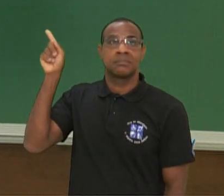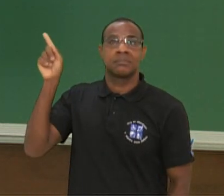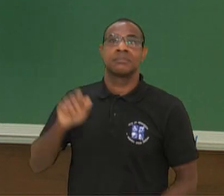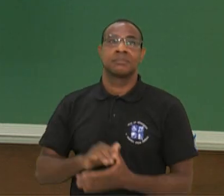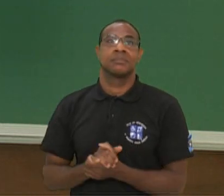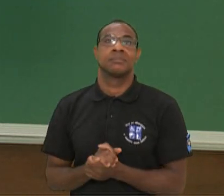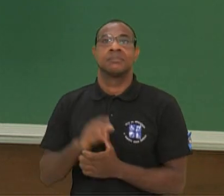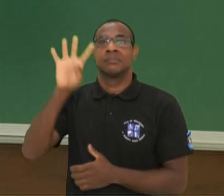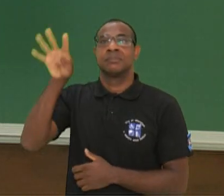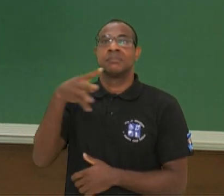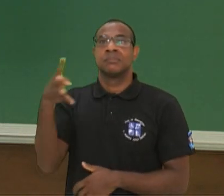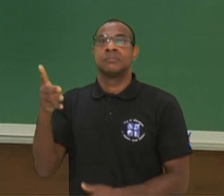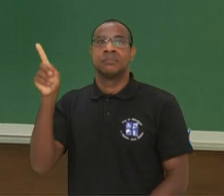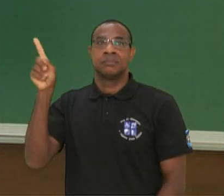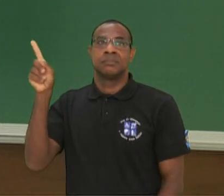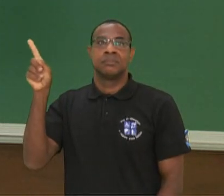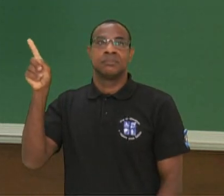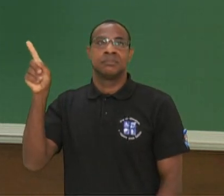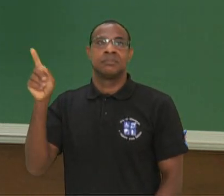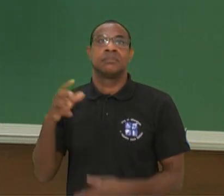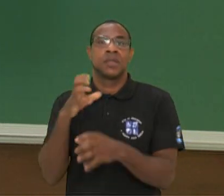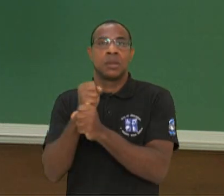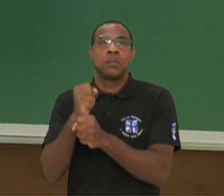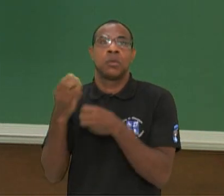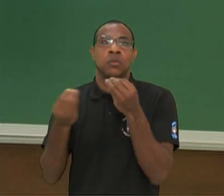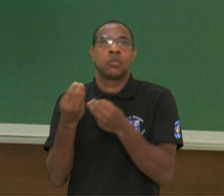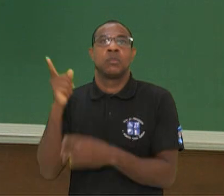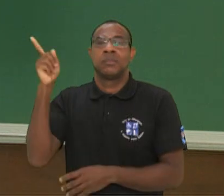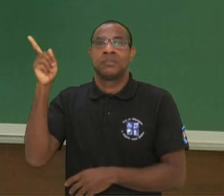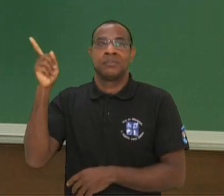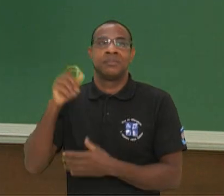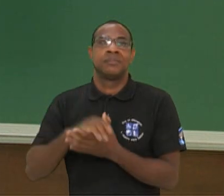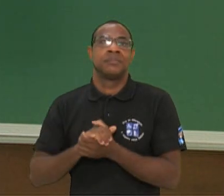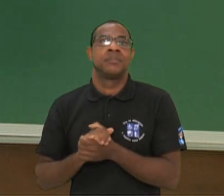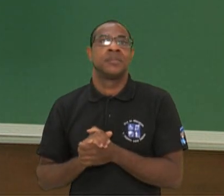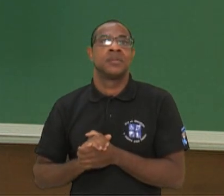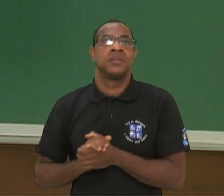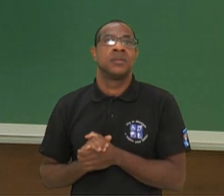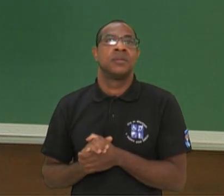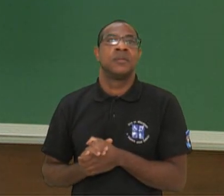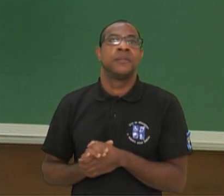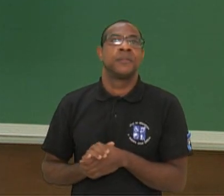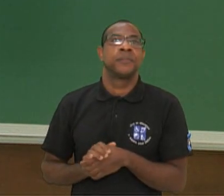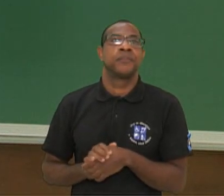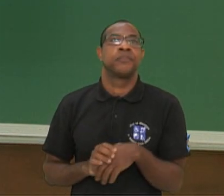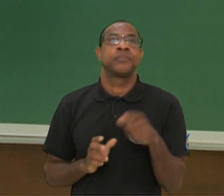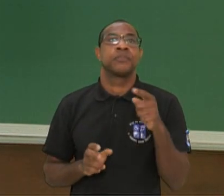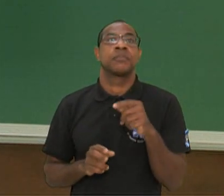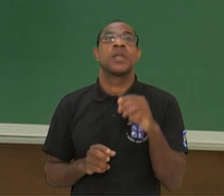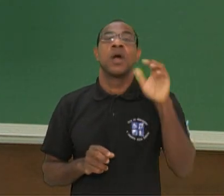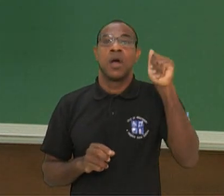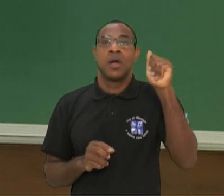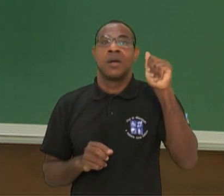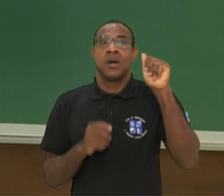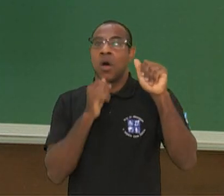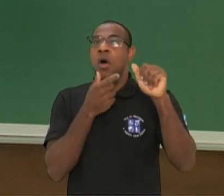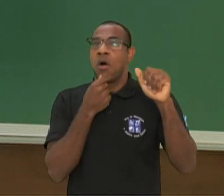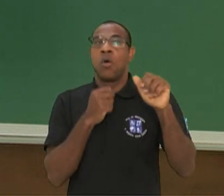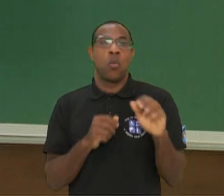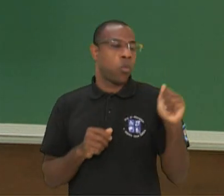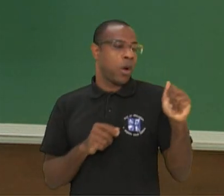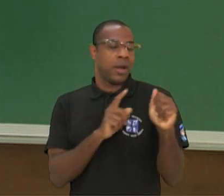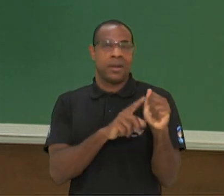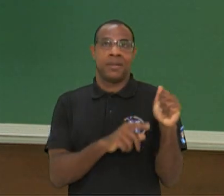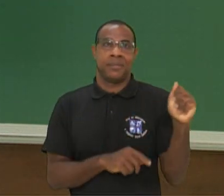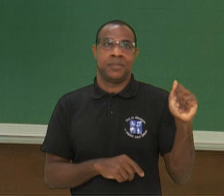B. Então, a gente estava falando de como conquista um ponto, correto? Então, vamos lá. Nesse exemplo, o jogador A está com 40 pontos,